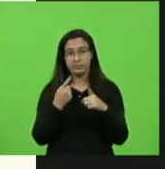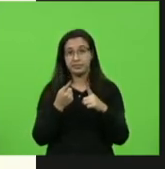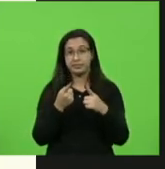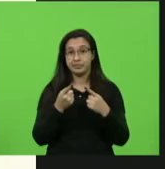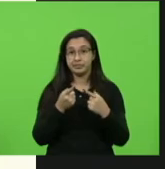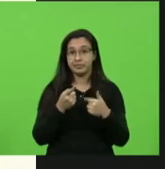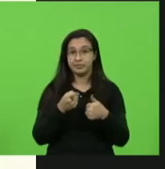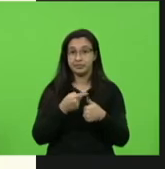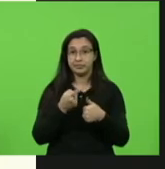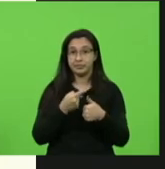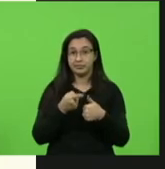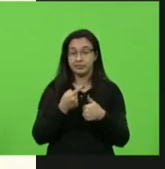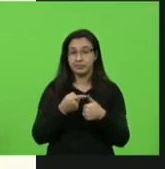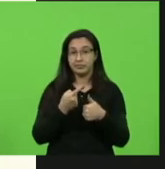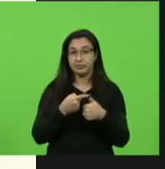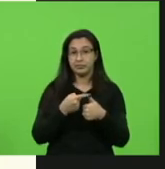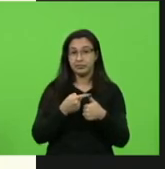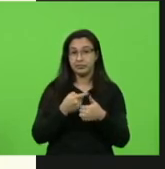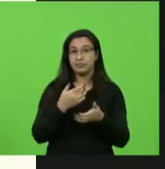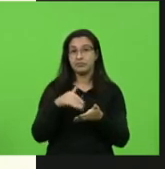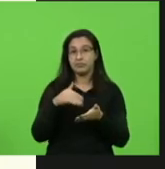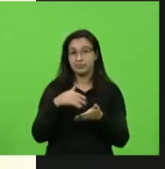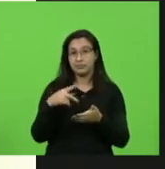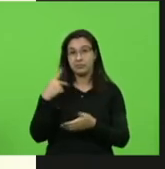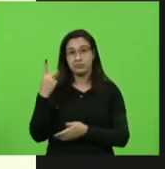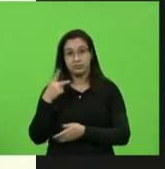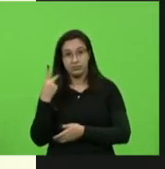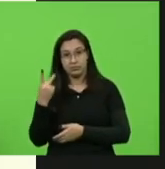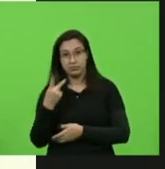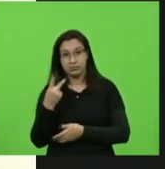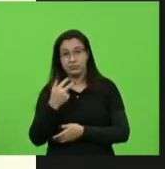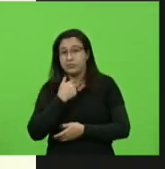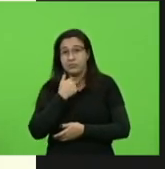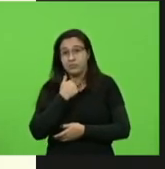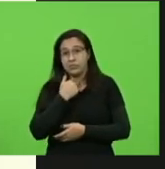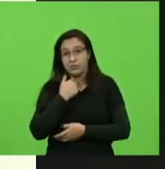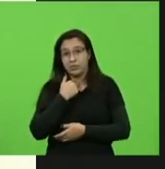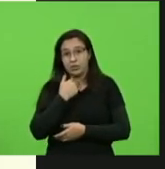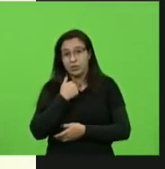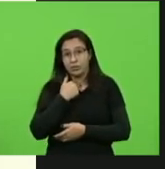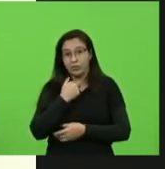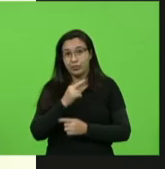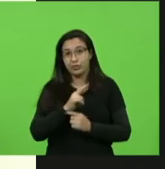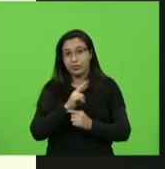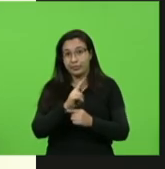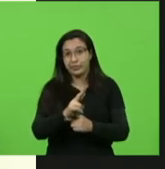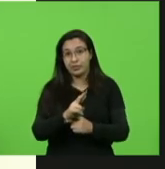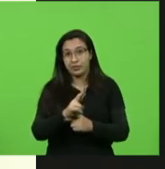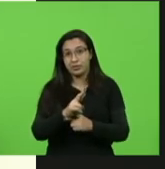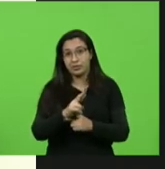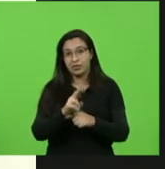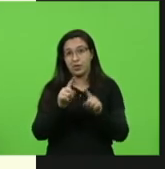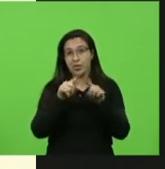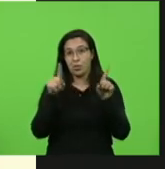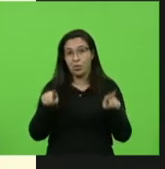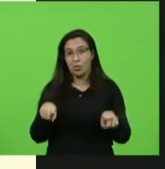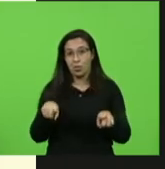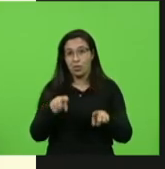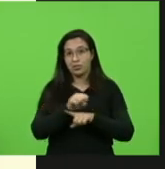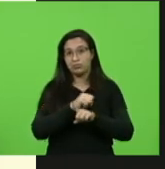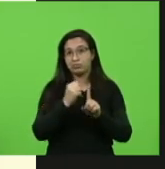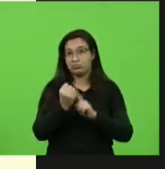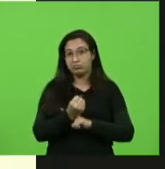que ser secretário parlamentar não pode sequer figurar em quadro social, quanto